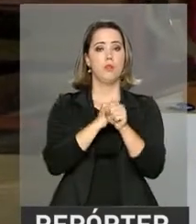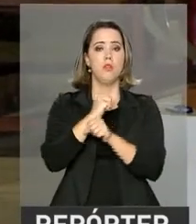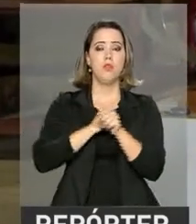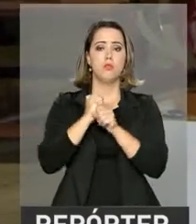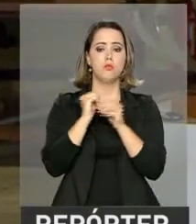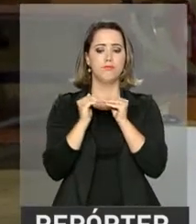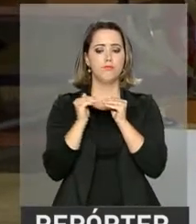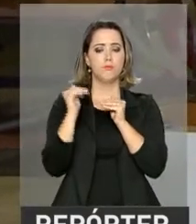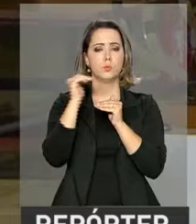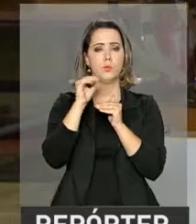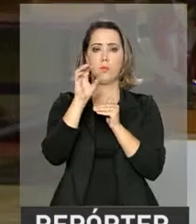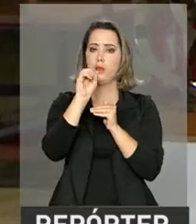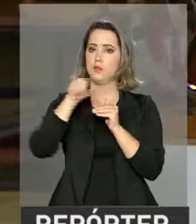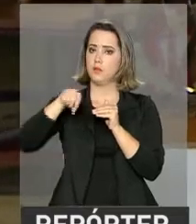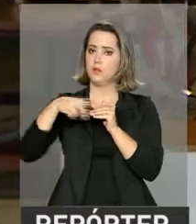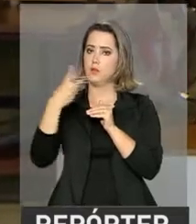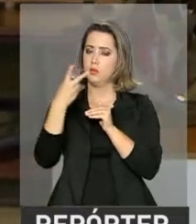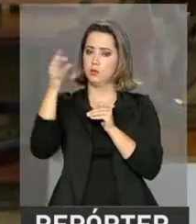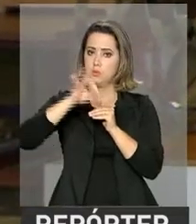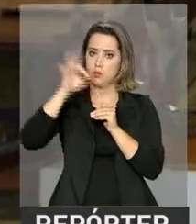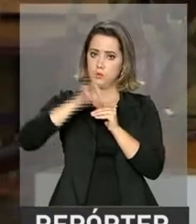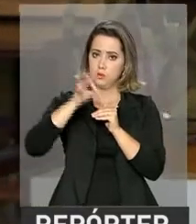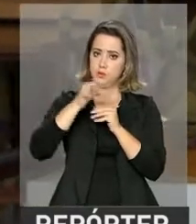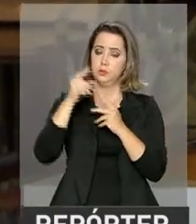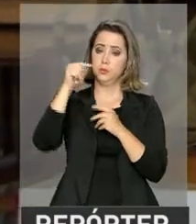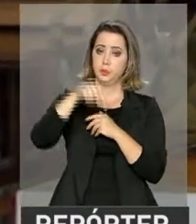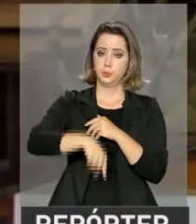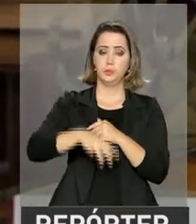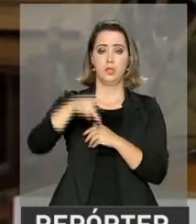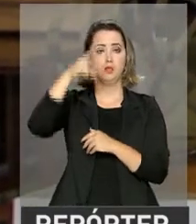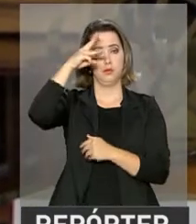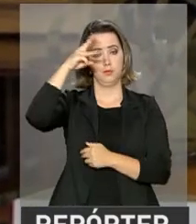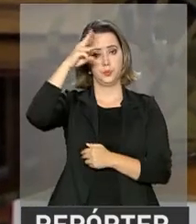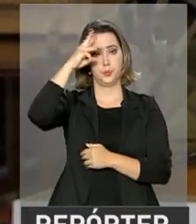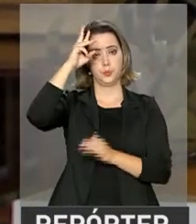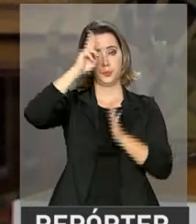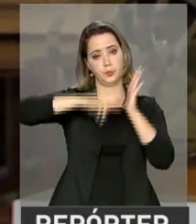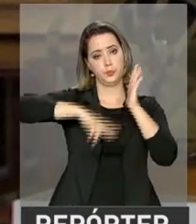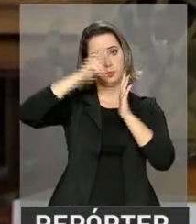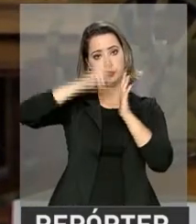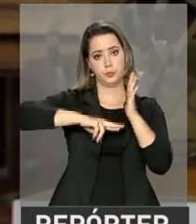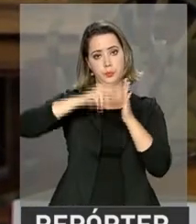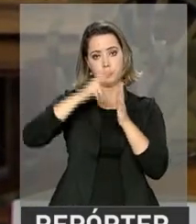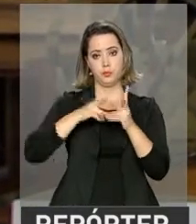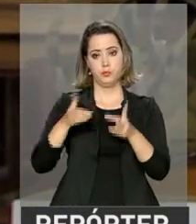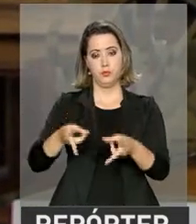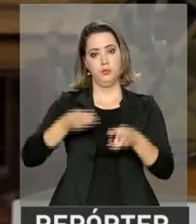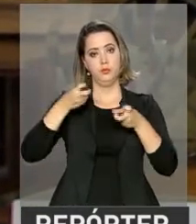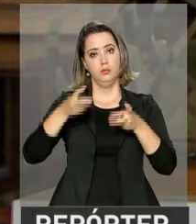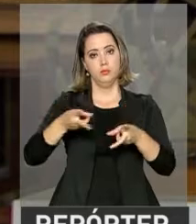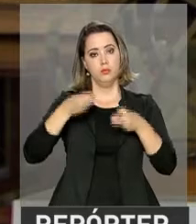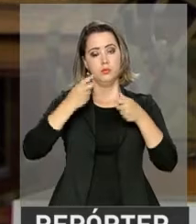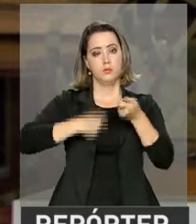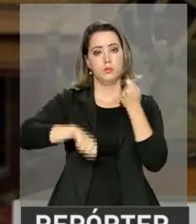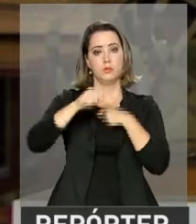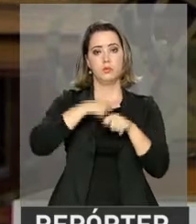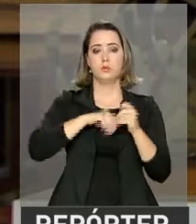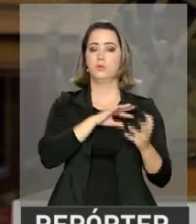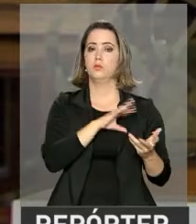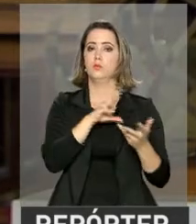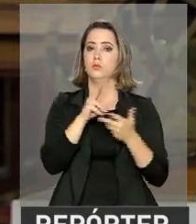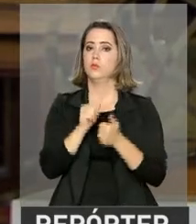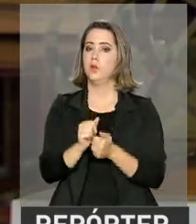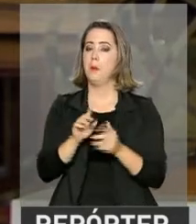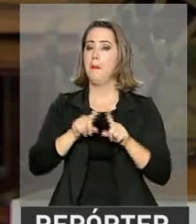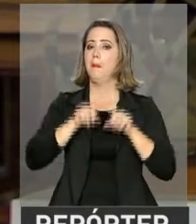0,2%. Essas projeções foram apresentadas nesta terça-feira no relatório Perspectivas Econômicas Globais.